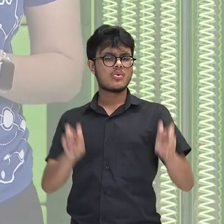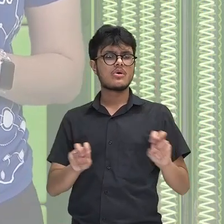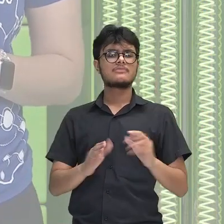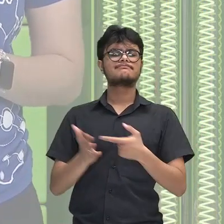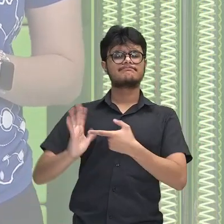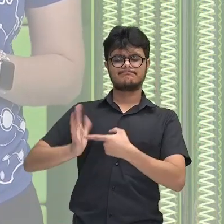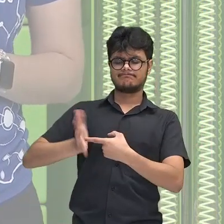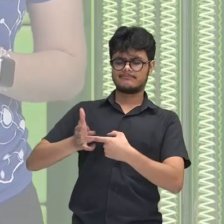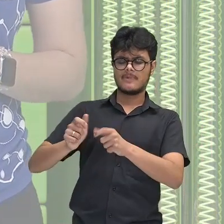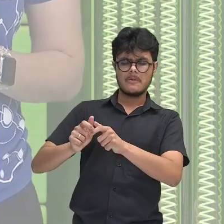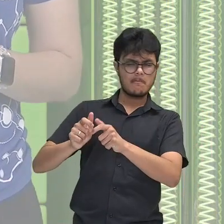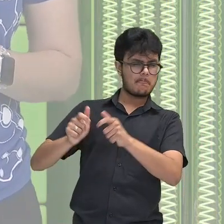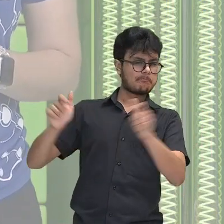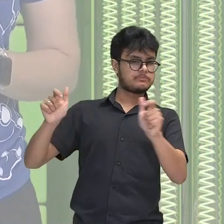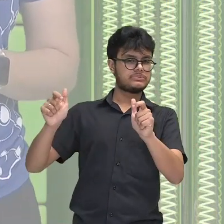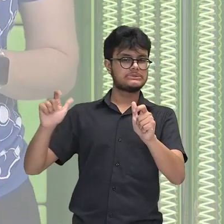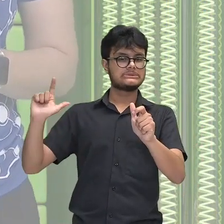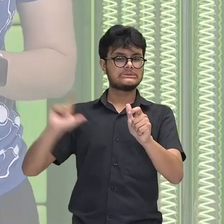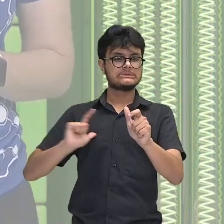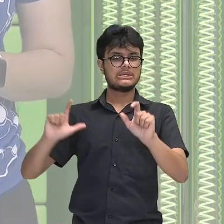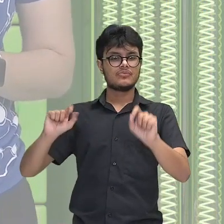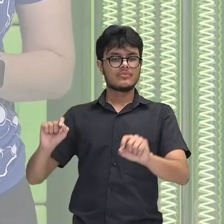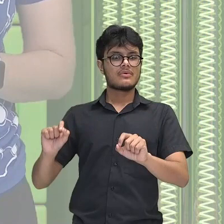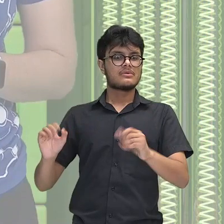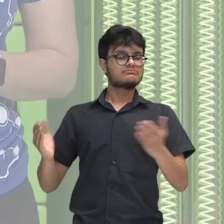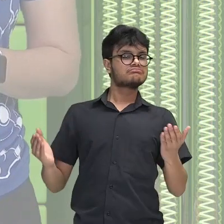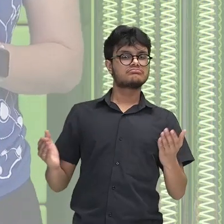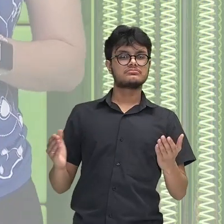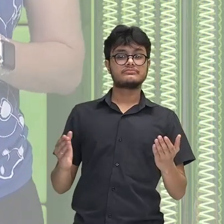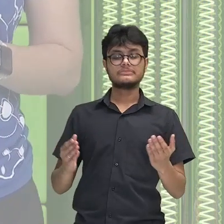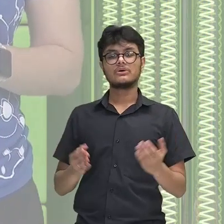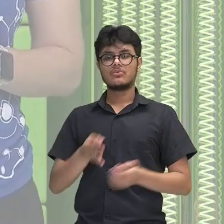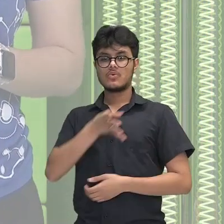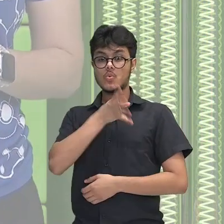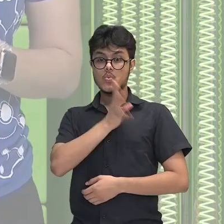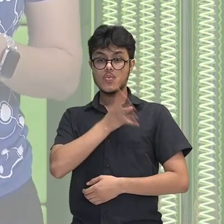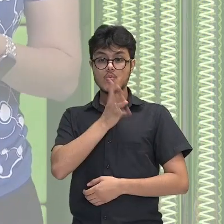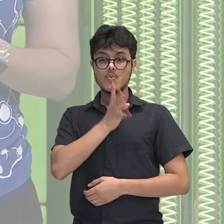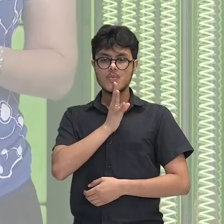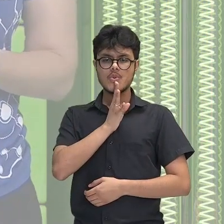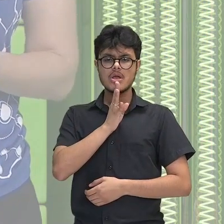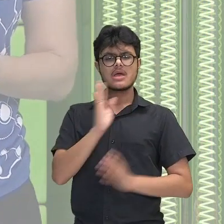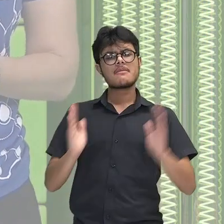motor de explosão. Essa descoberta dele foi lá em